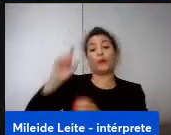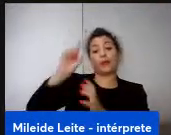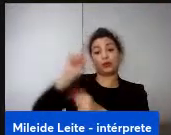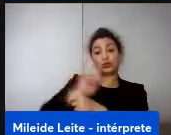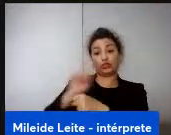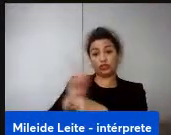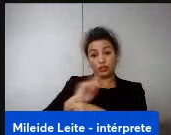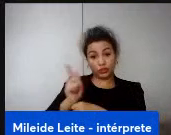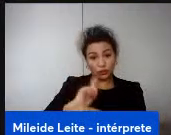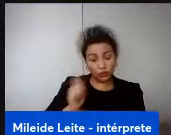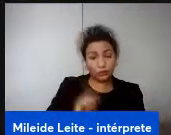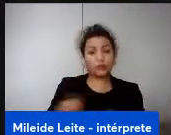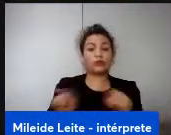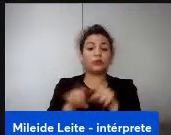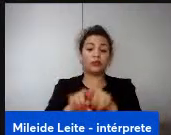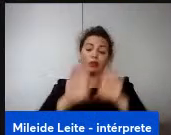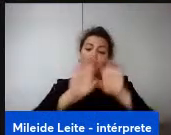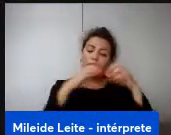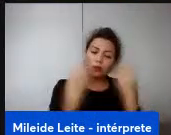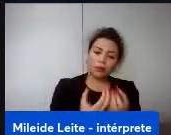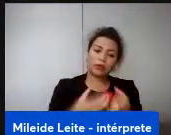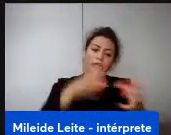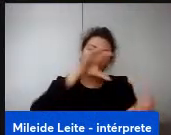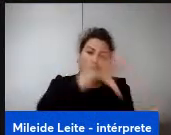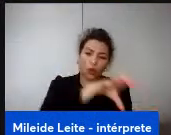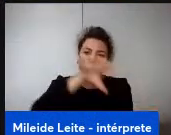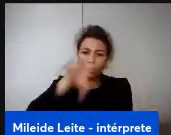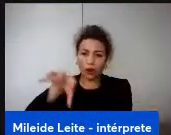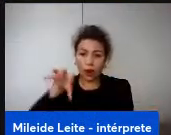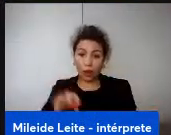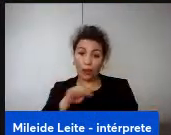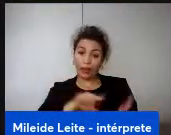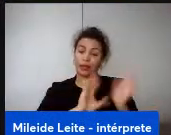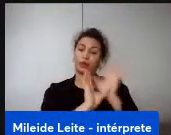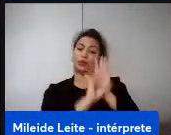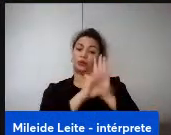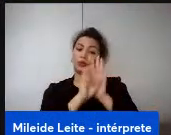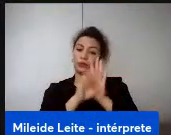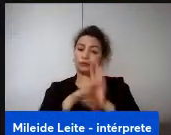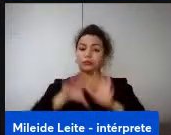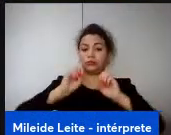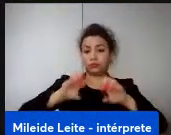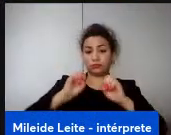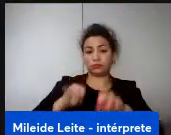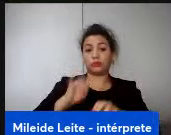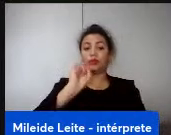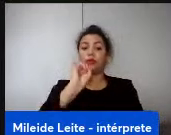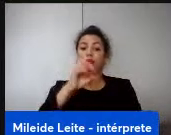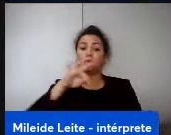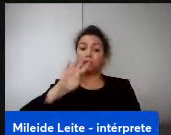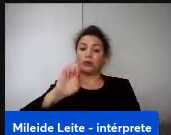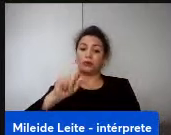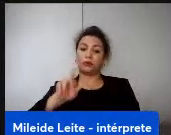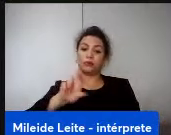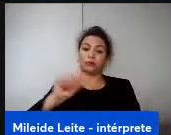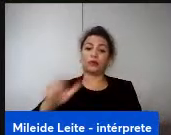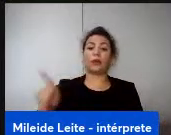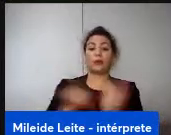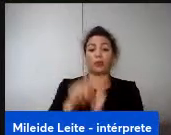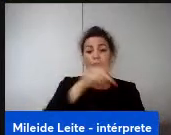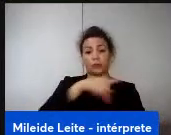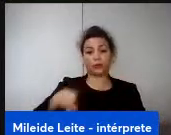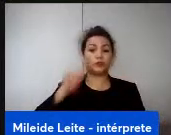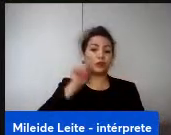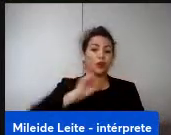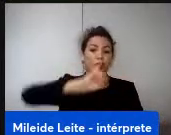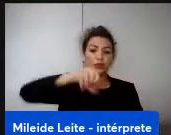e as comunidades locais. Esse é um conceito de educação integral da professora Jaqueline Moll. É um